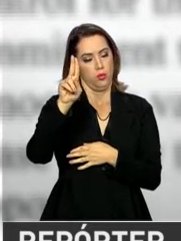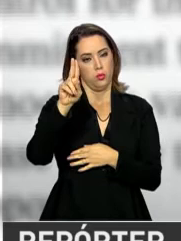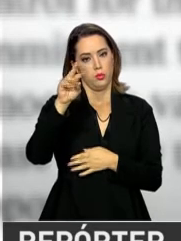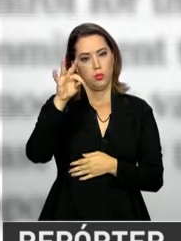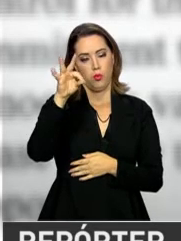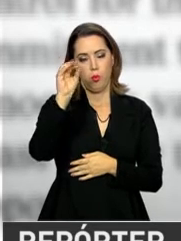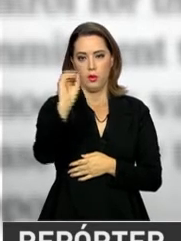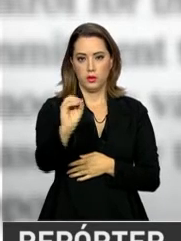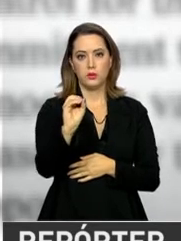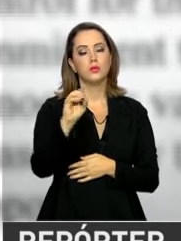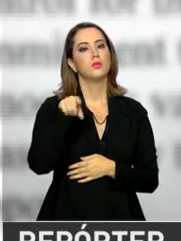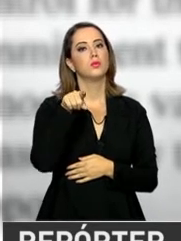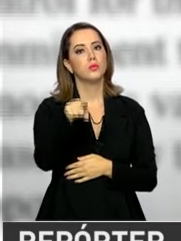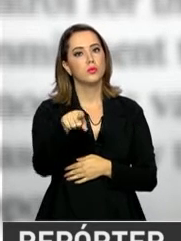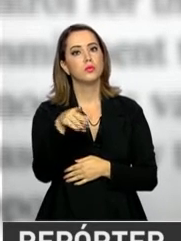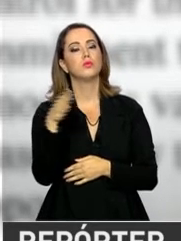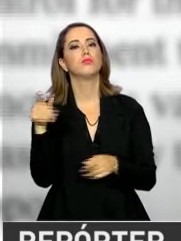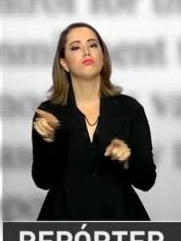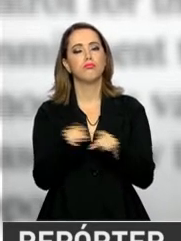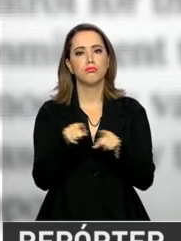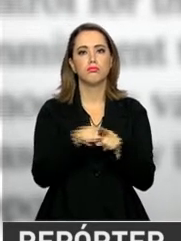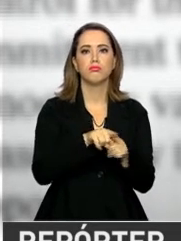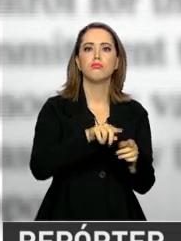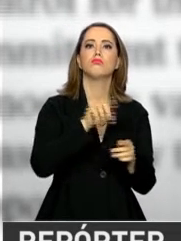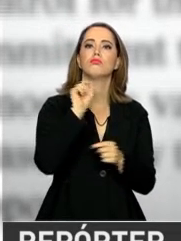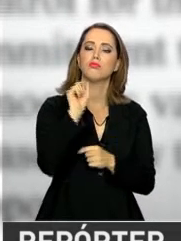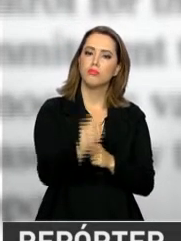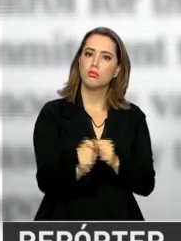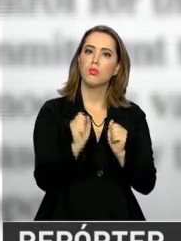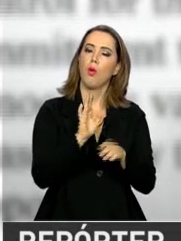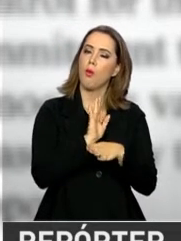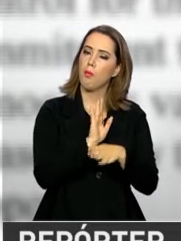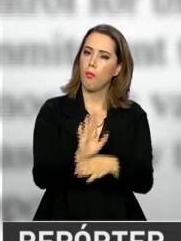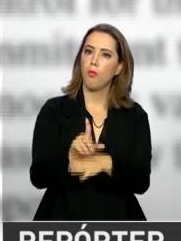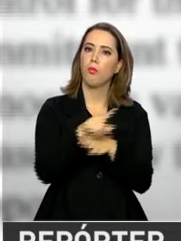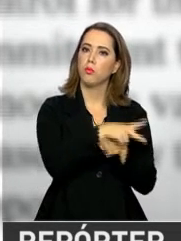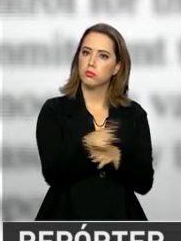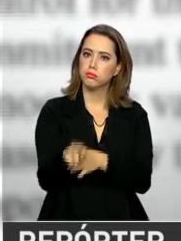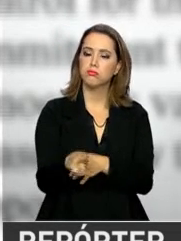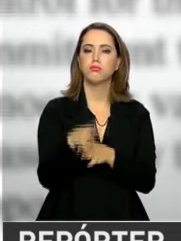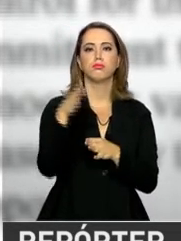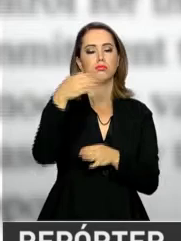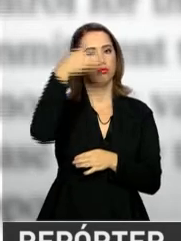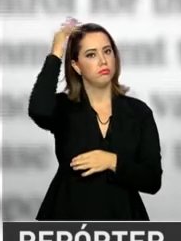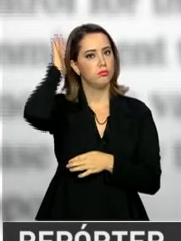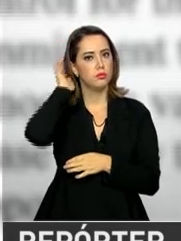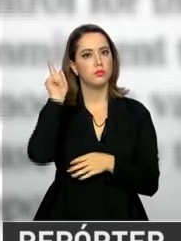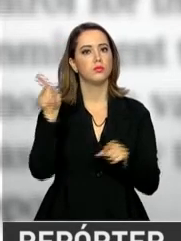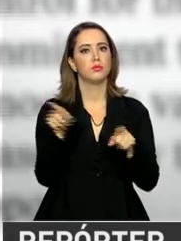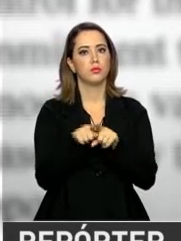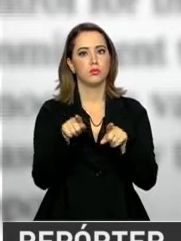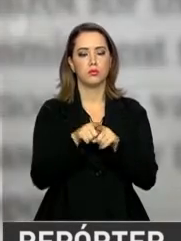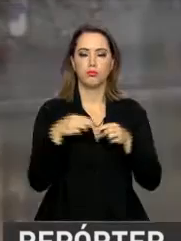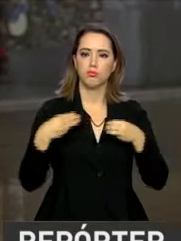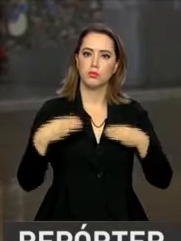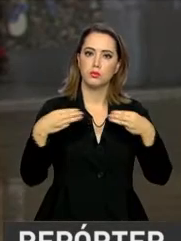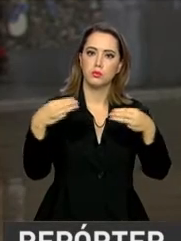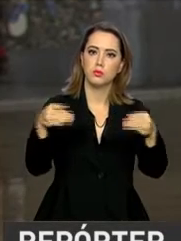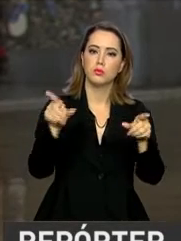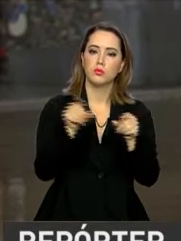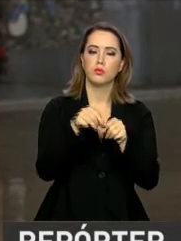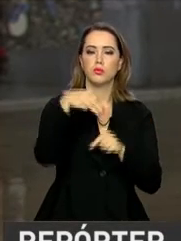ministro quanto o presidente em exercício michel temer tem o seu apoio né na frente do governo do ministério o ex